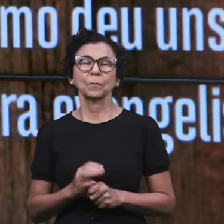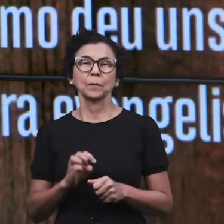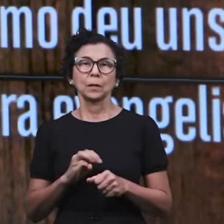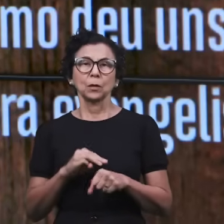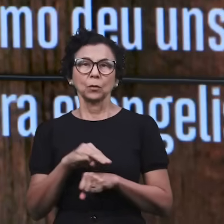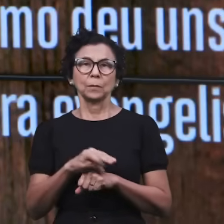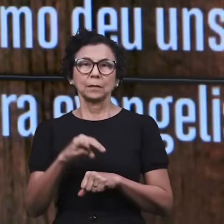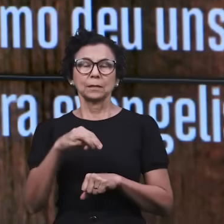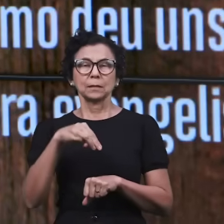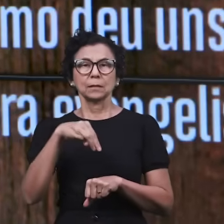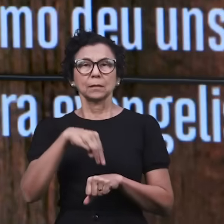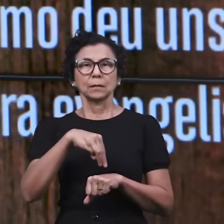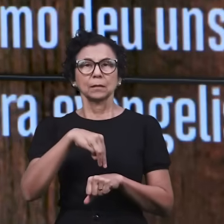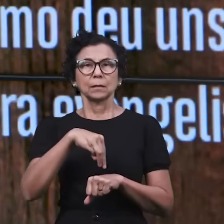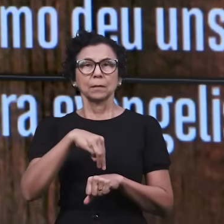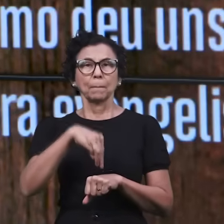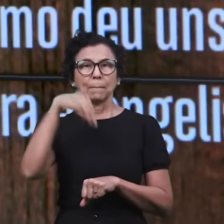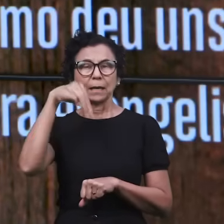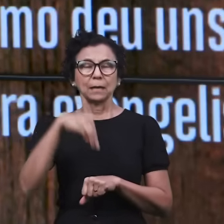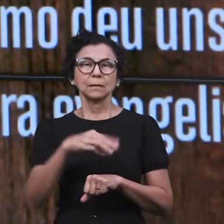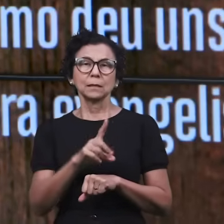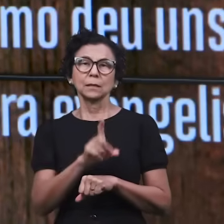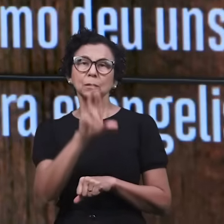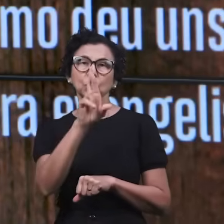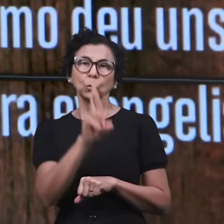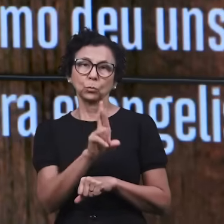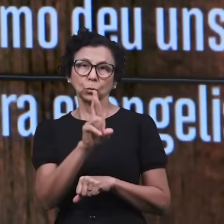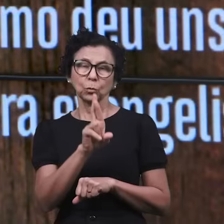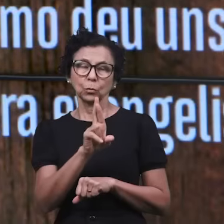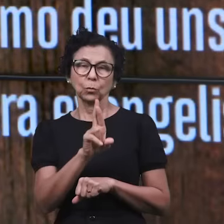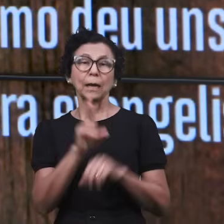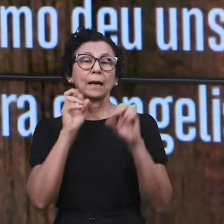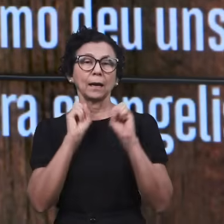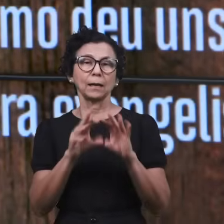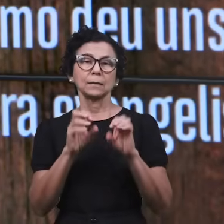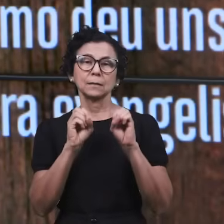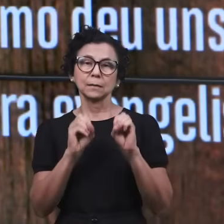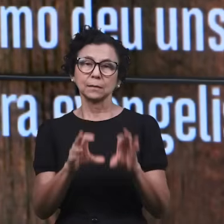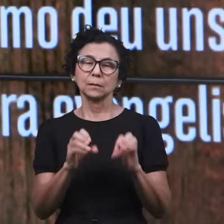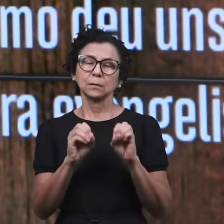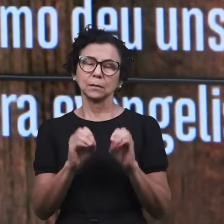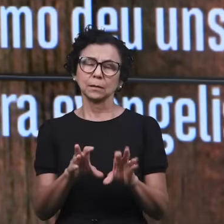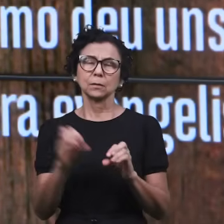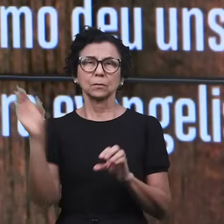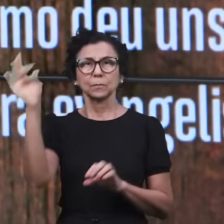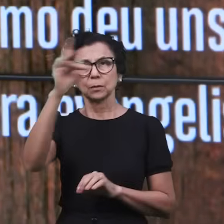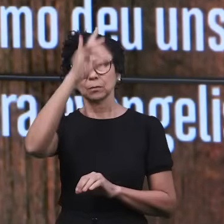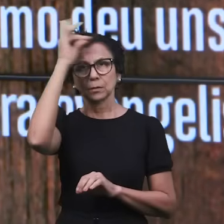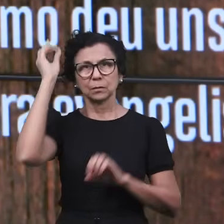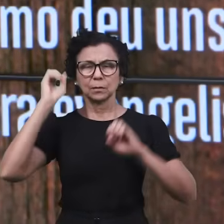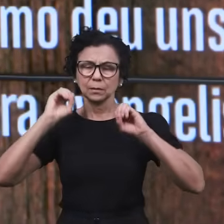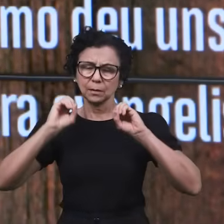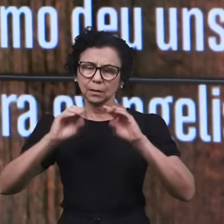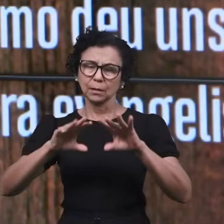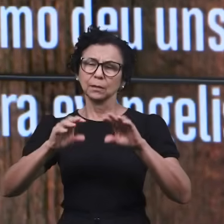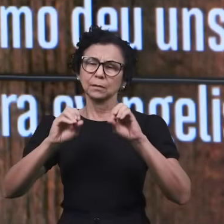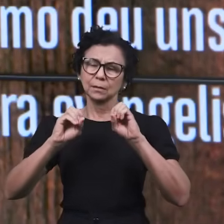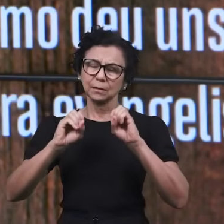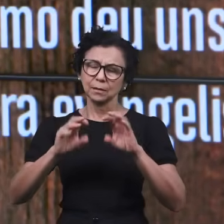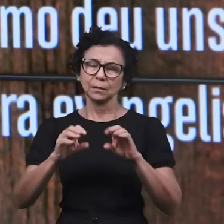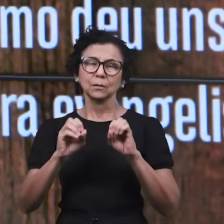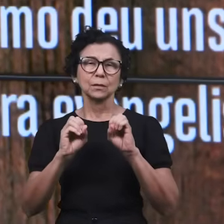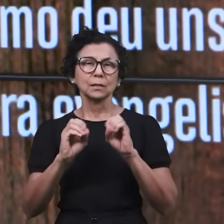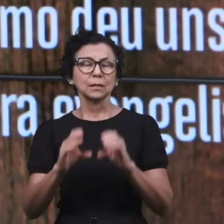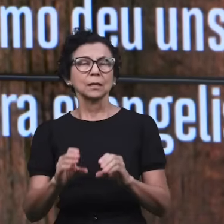exemplo, nós temos uma grande bênção na obra, que é este ensino. Ou seja, o Espírito Santo, ele está sempre nos ensinando, ele está sempre nos dando uma direção, ele